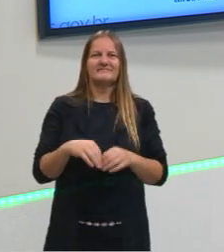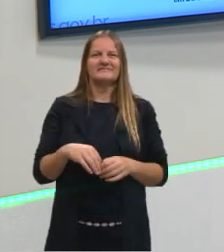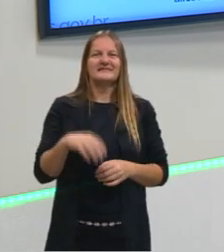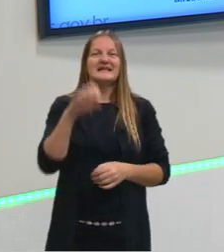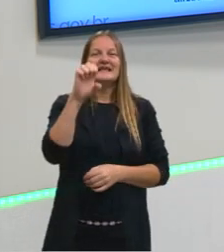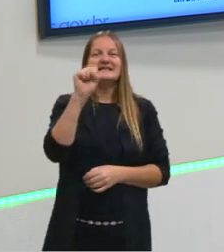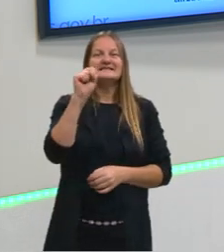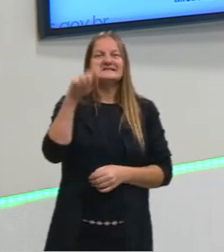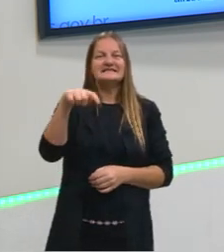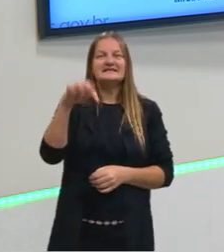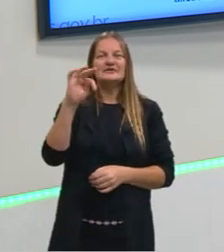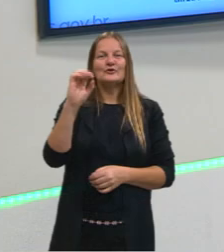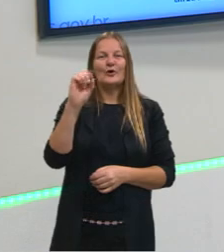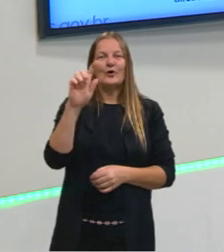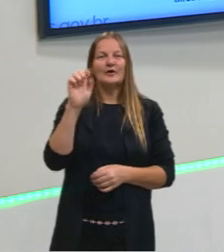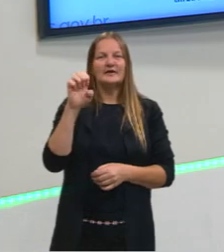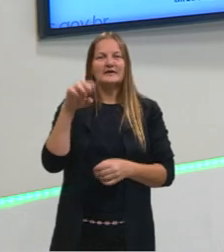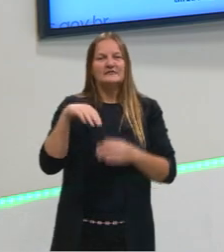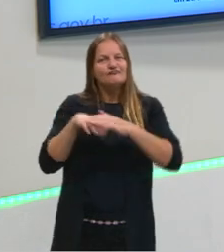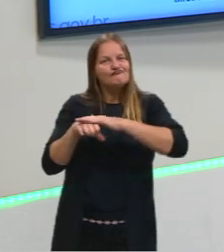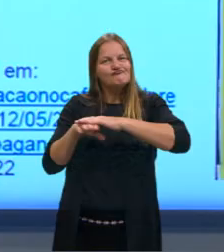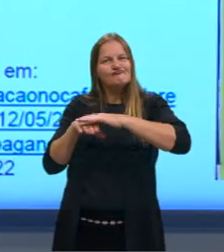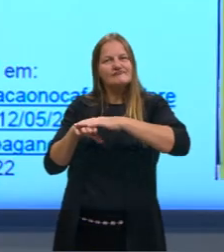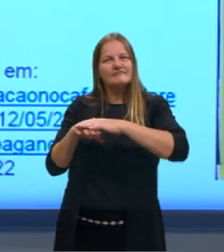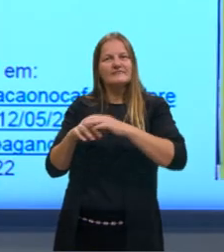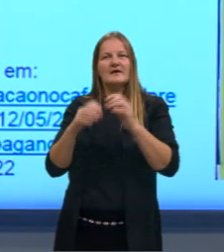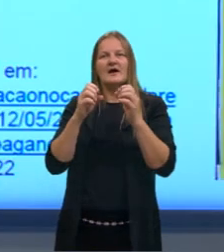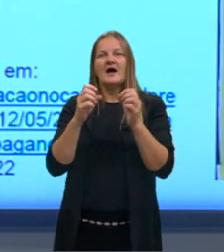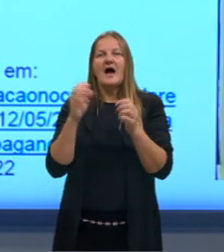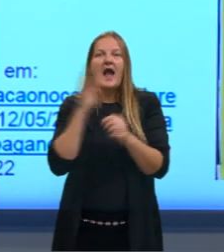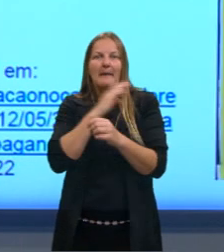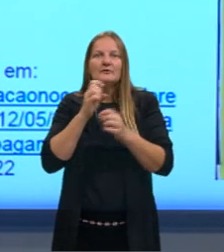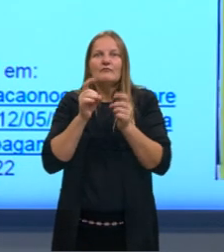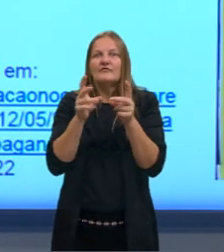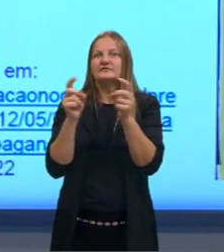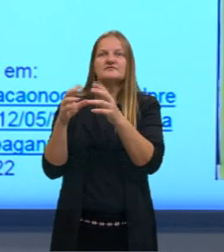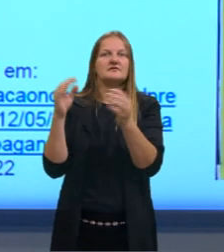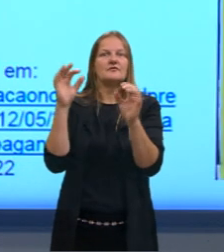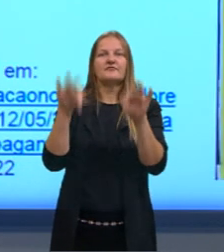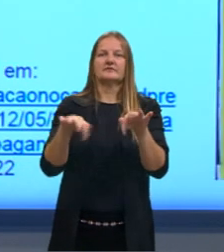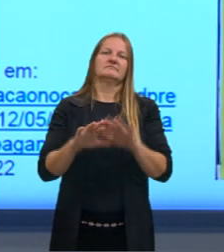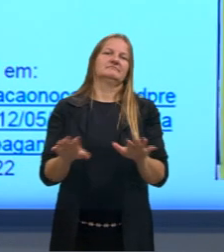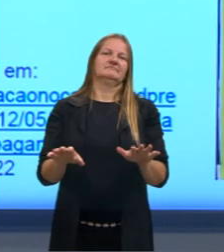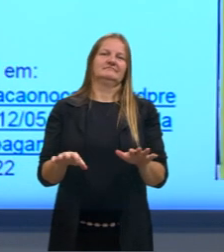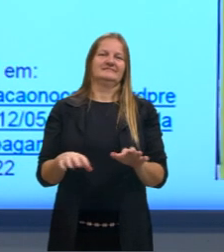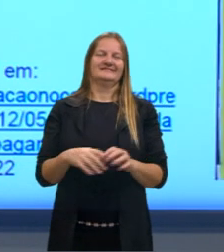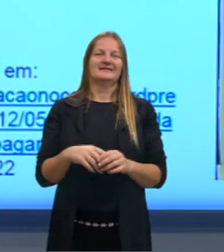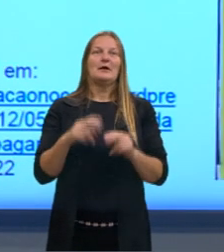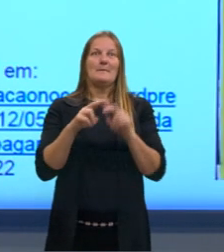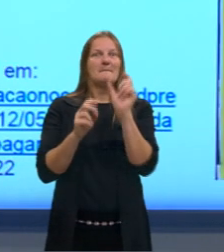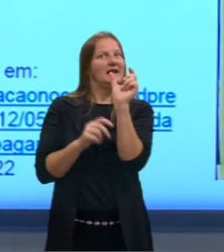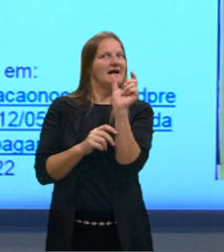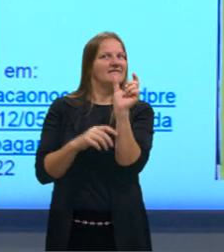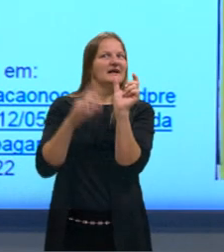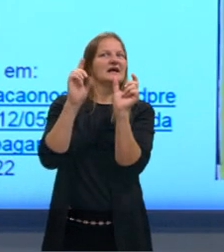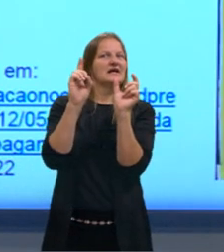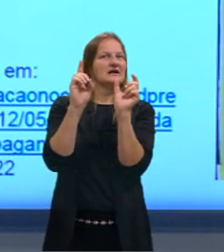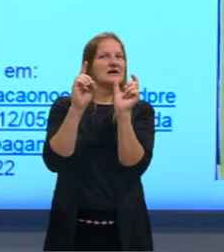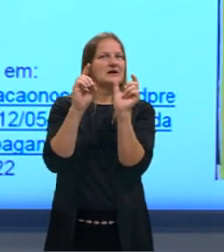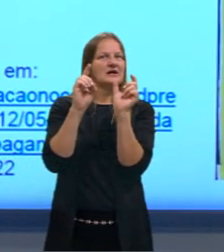não vai durar nada rapidamente a gente vai ter nesses móveis sendo comprados